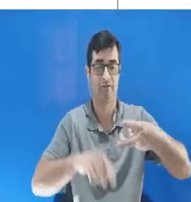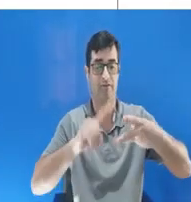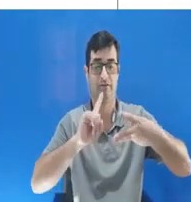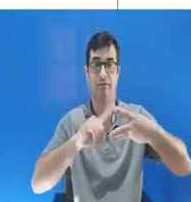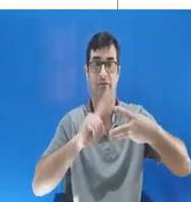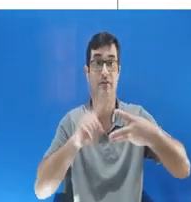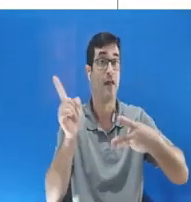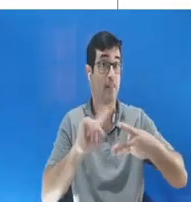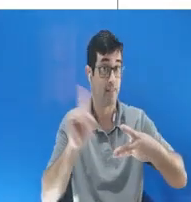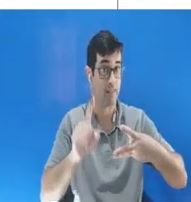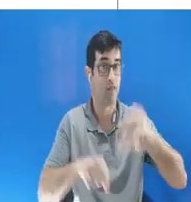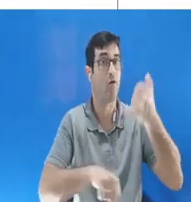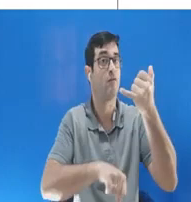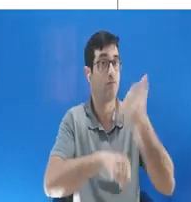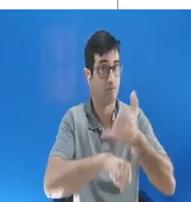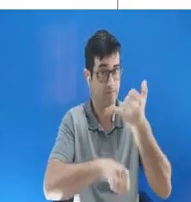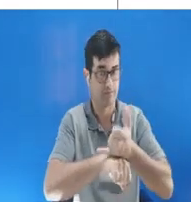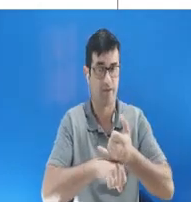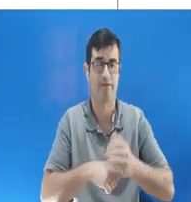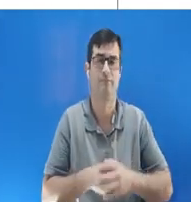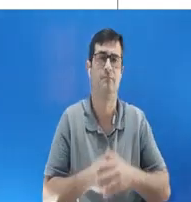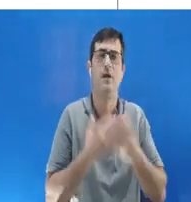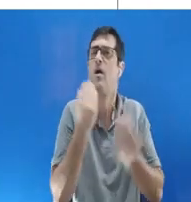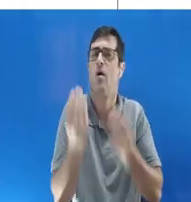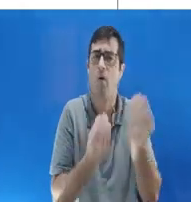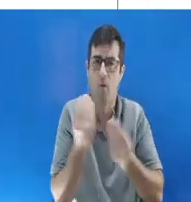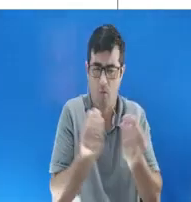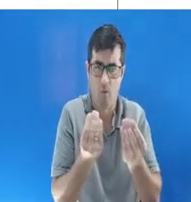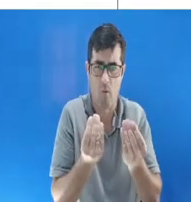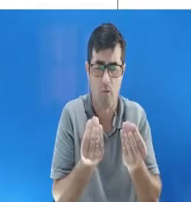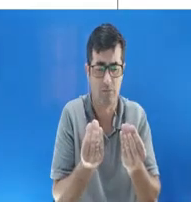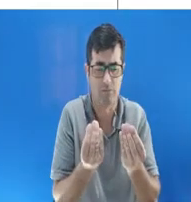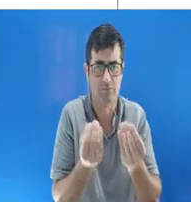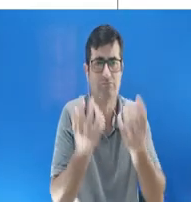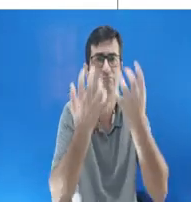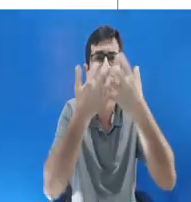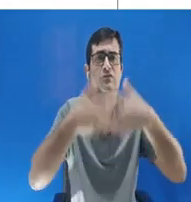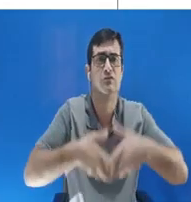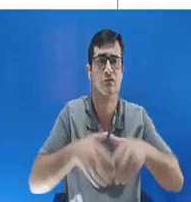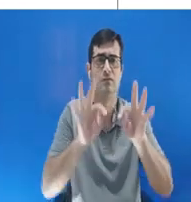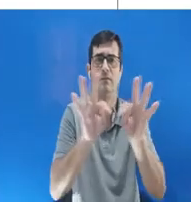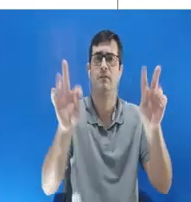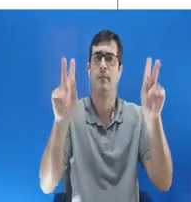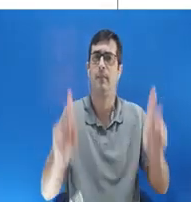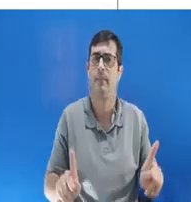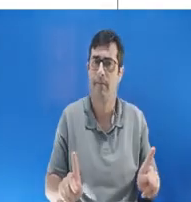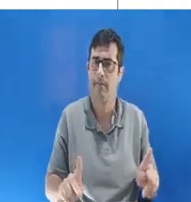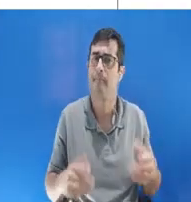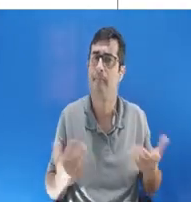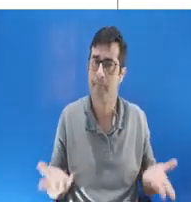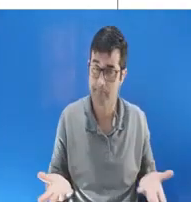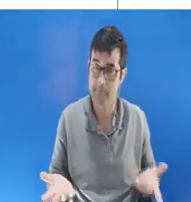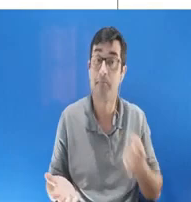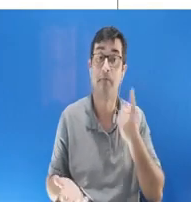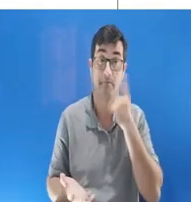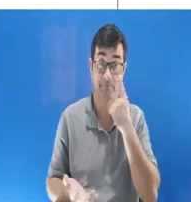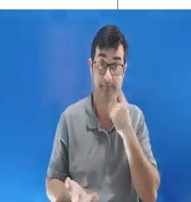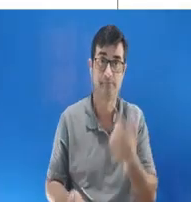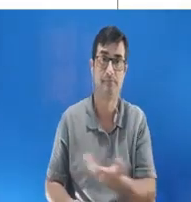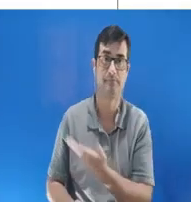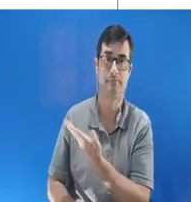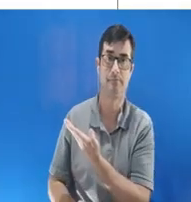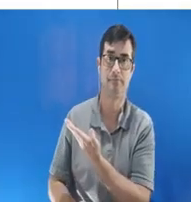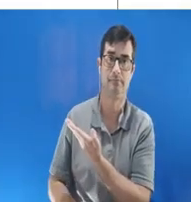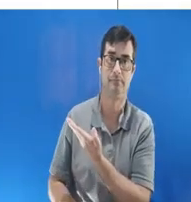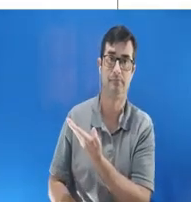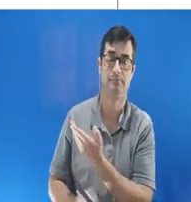ametais. Bom, como é que isso vai funcionar na tabela periódica? Então vamos ver como é que ele vai funcionar ao longo